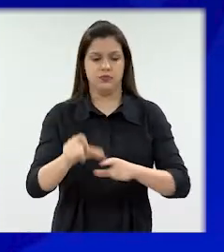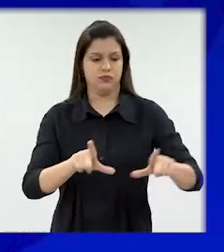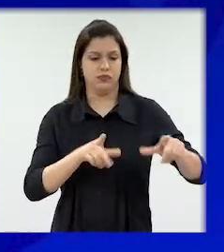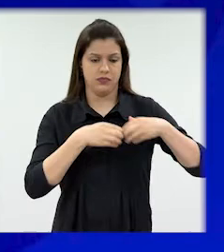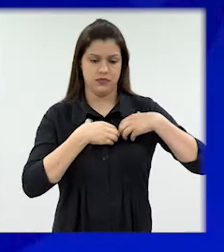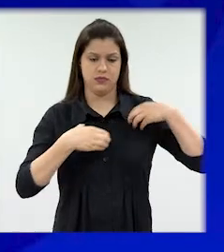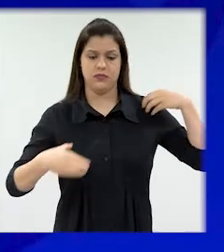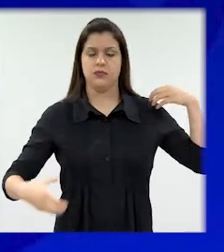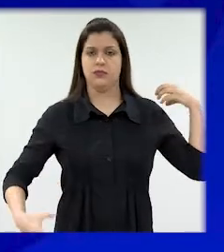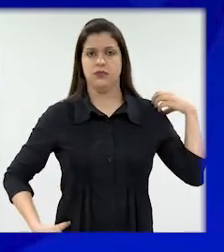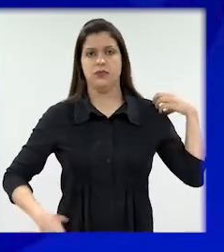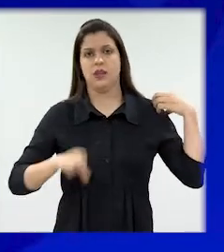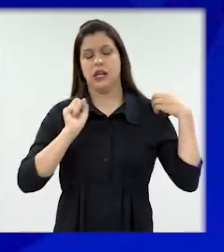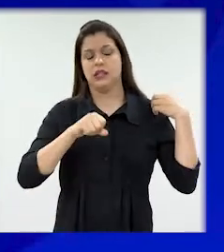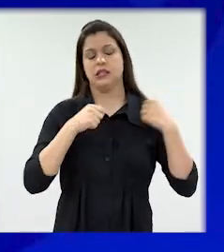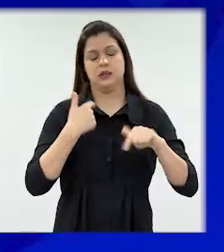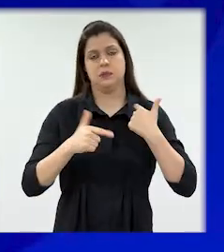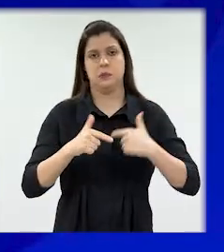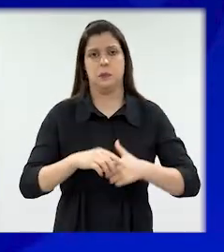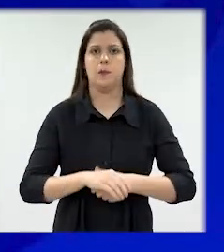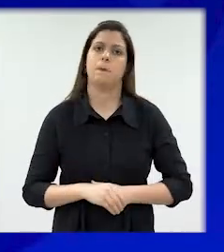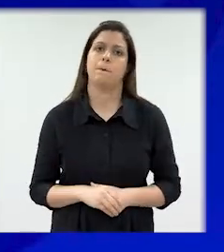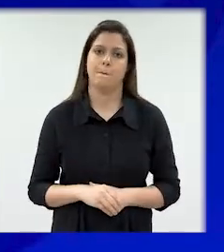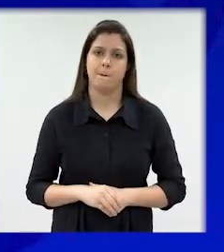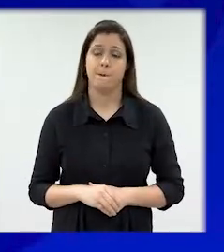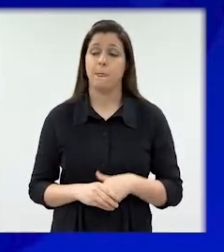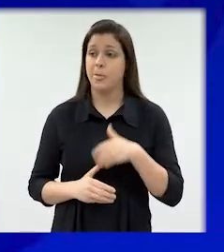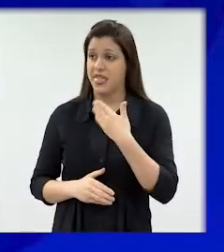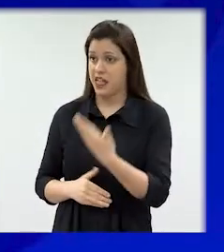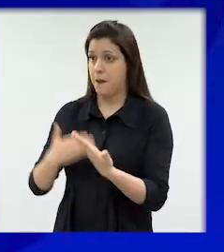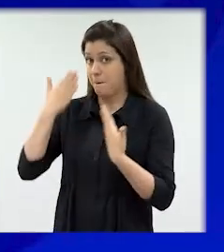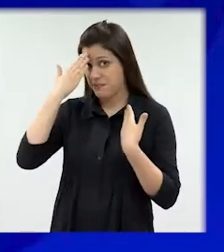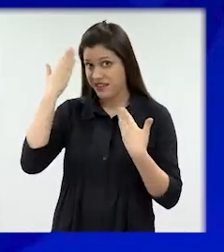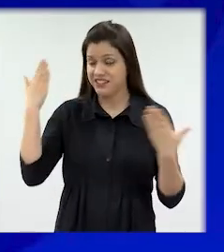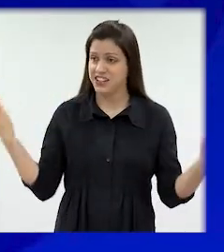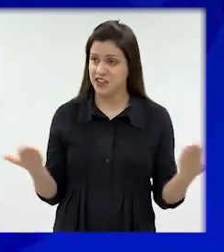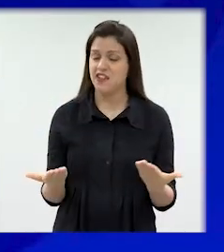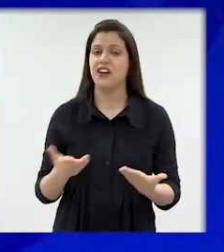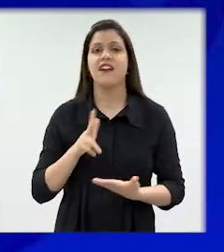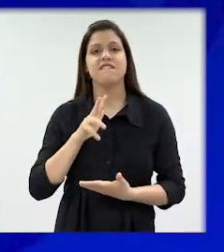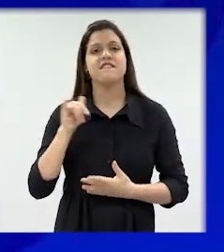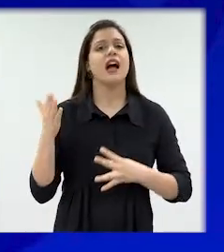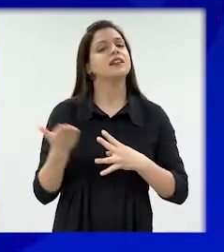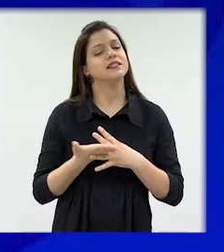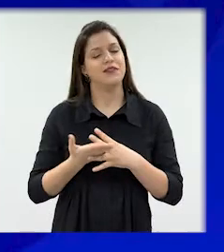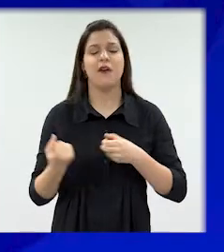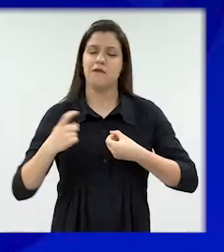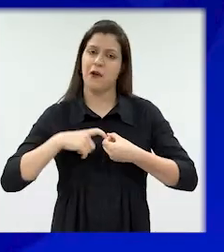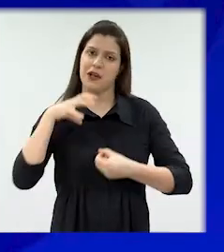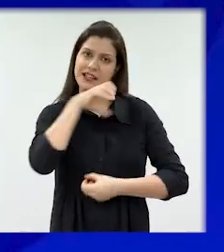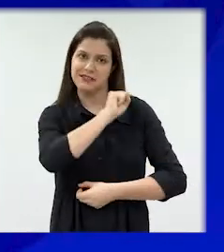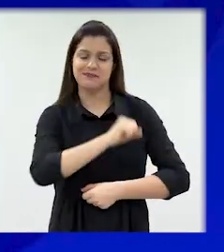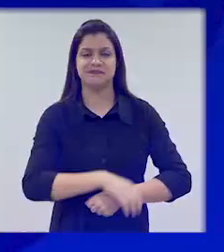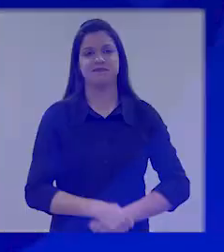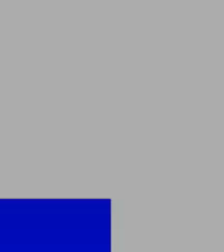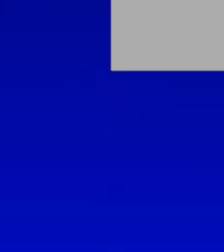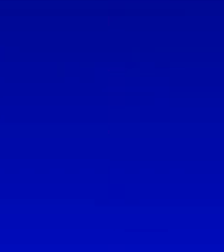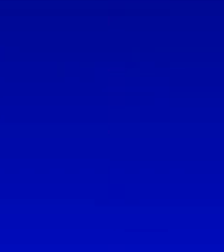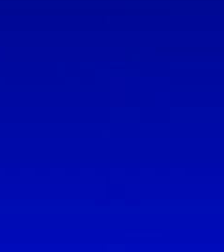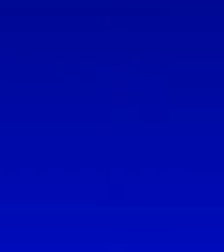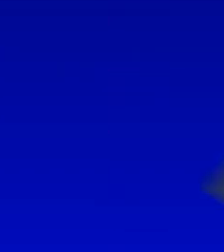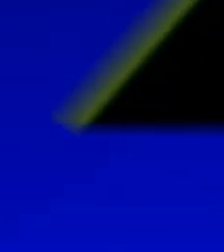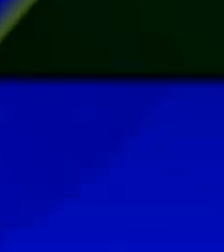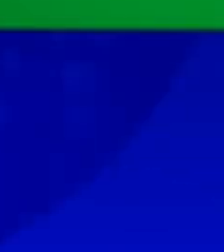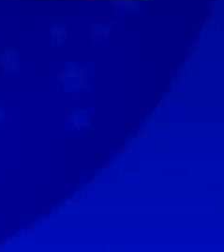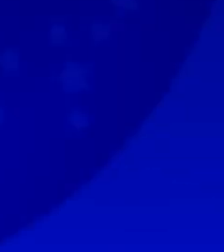diplomados, tomando posse para o exercício do seu mandato. Desembargador, muito obrigado por enquanto. Nós vamos para um breve intervalo e já voltamos.